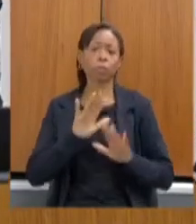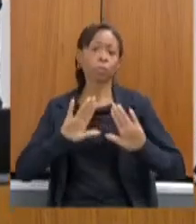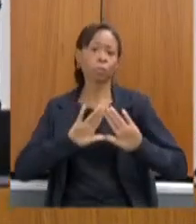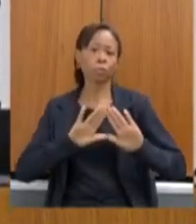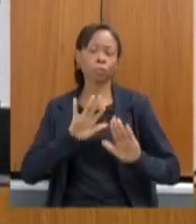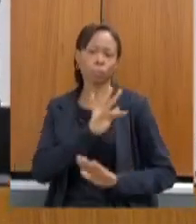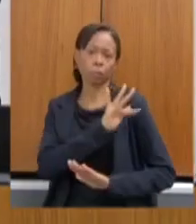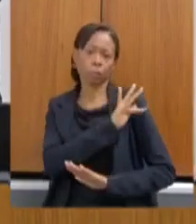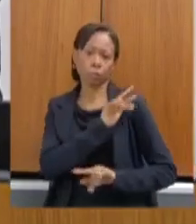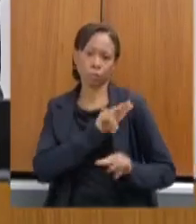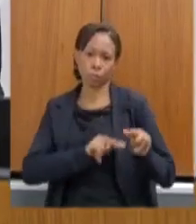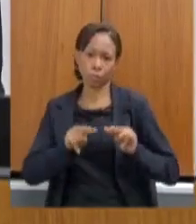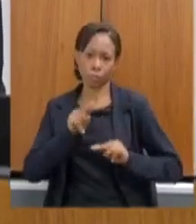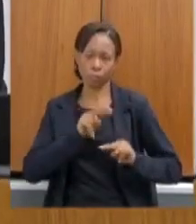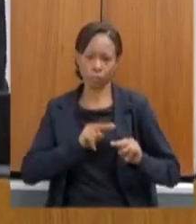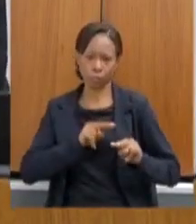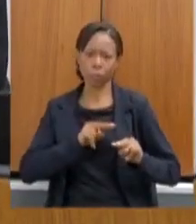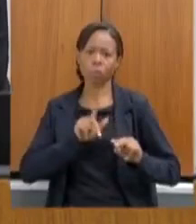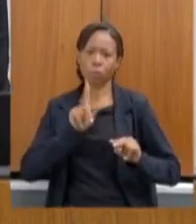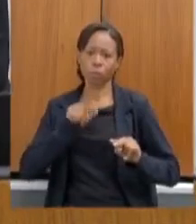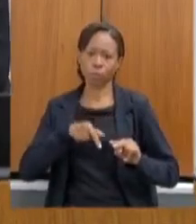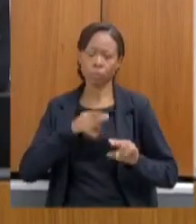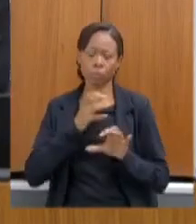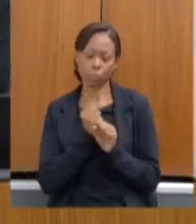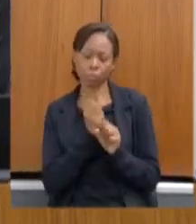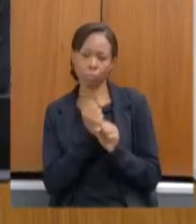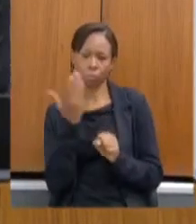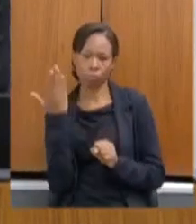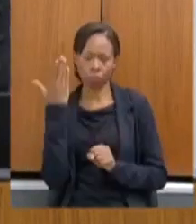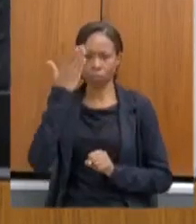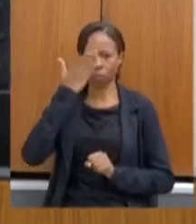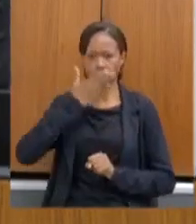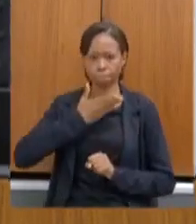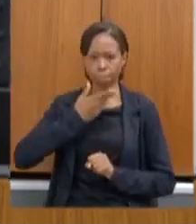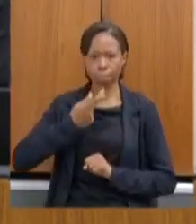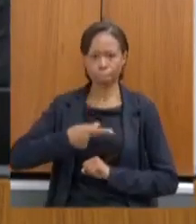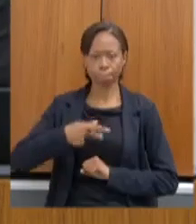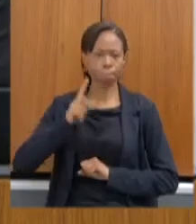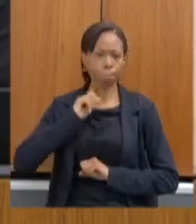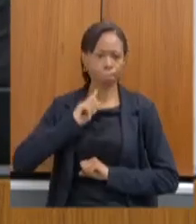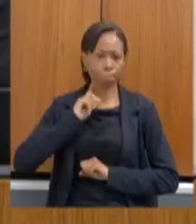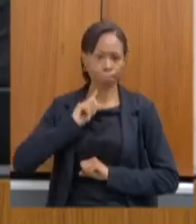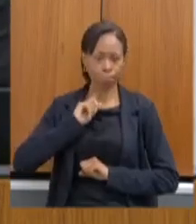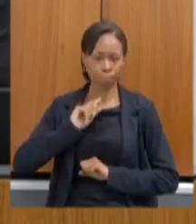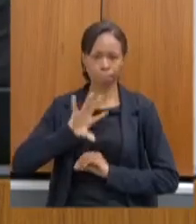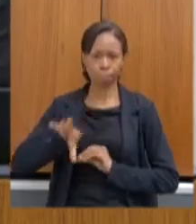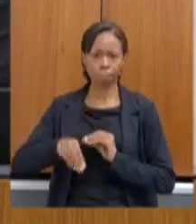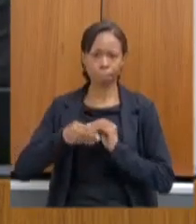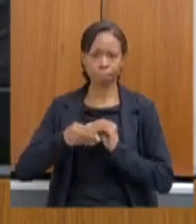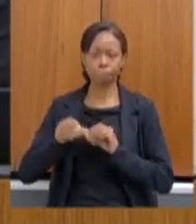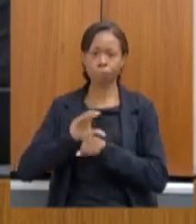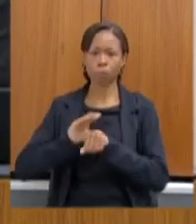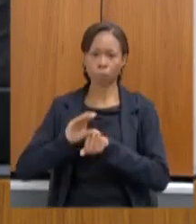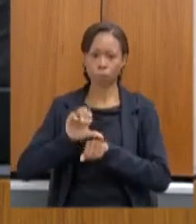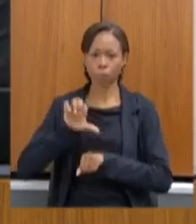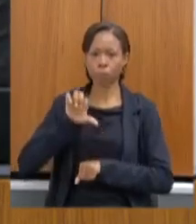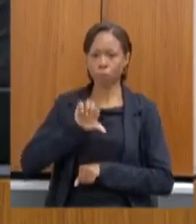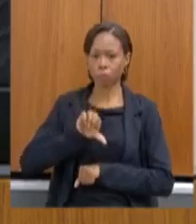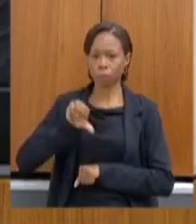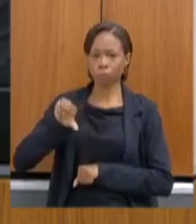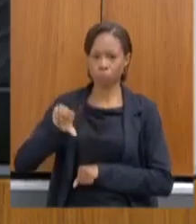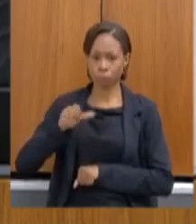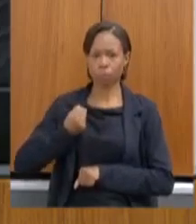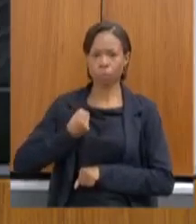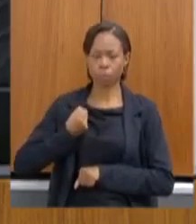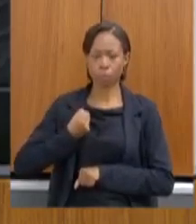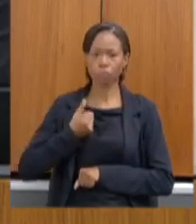fiscaliza que é um inovador processo de prestação de contas instituído em Minas Gerais pela Emenda à constituição do estado número 99